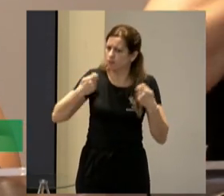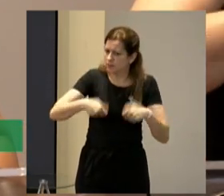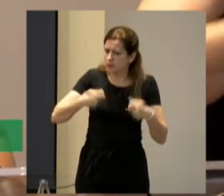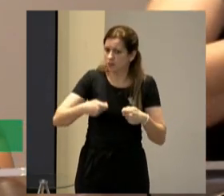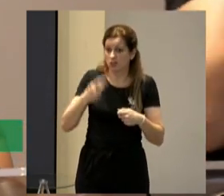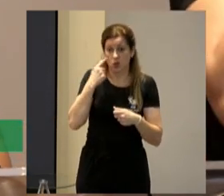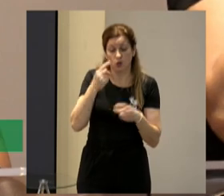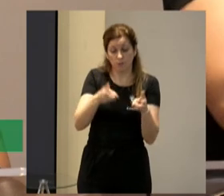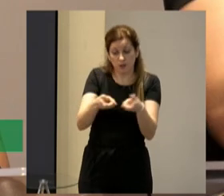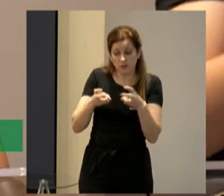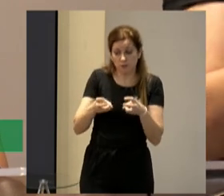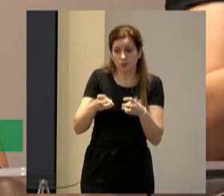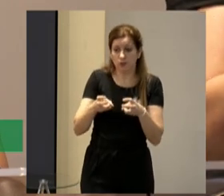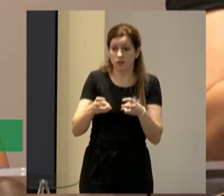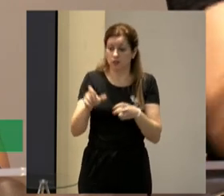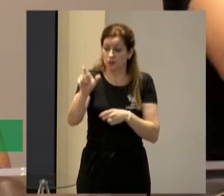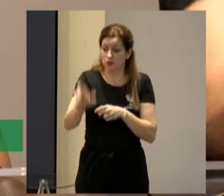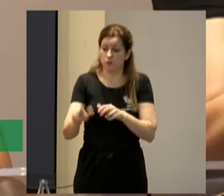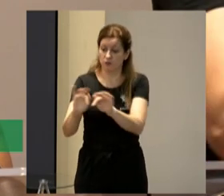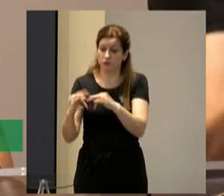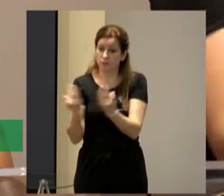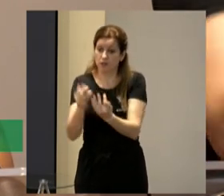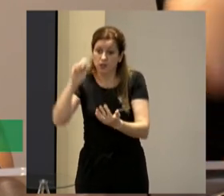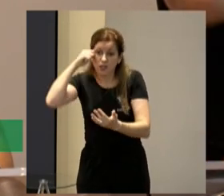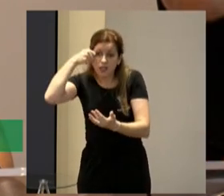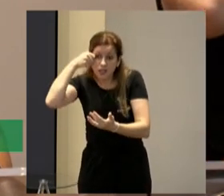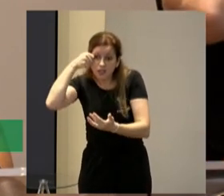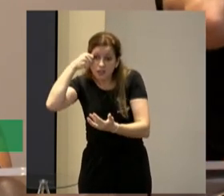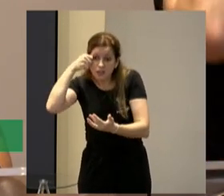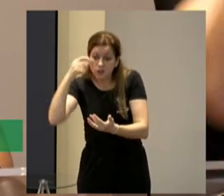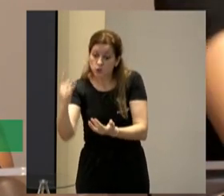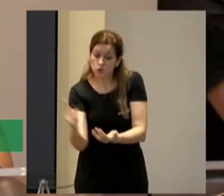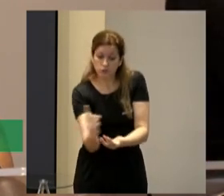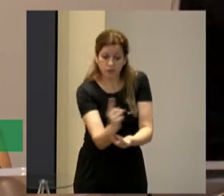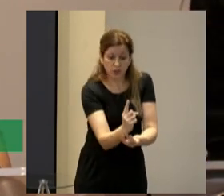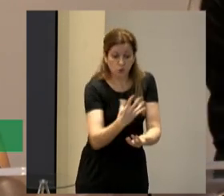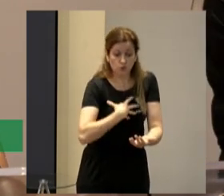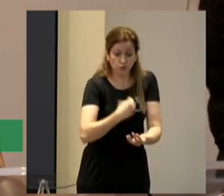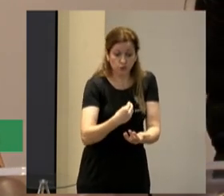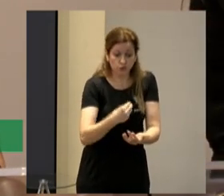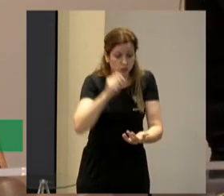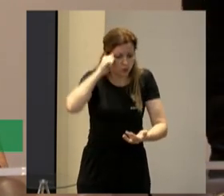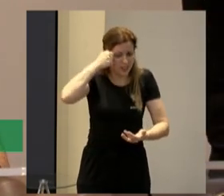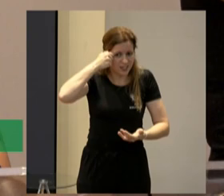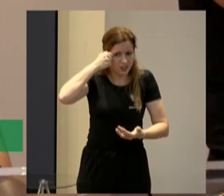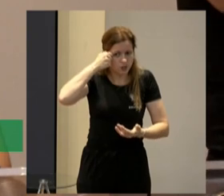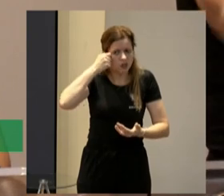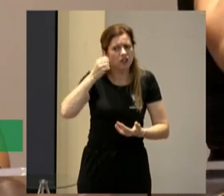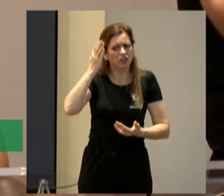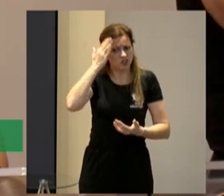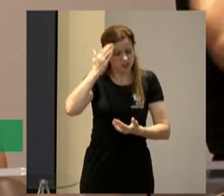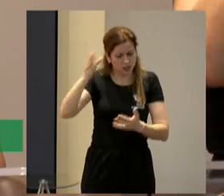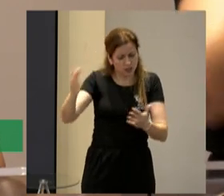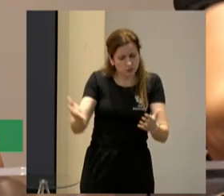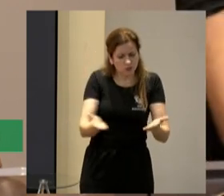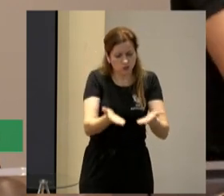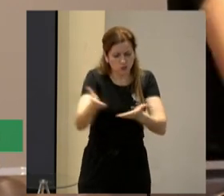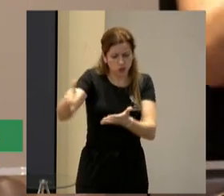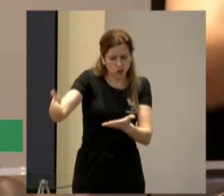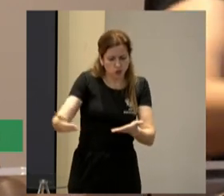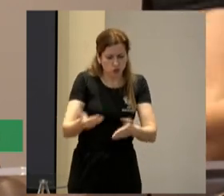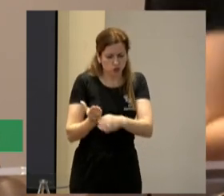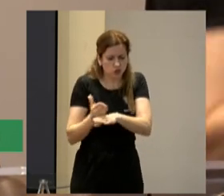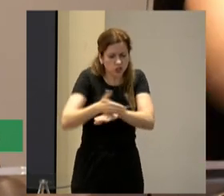para uma escola pública hoje no Brasil ou particular. Sabendo que quando uma família negra entrega uma criança,